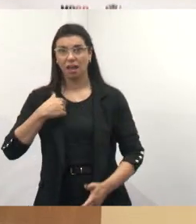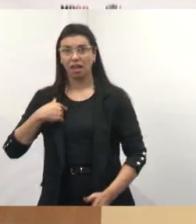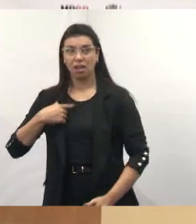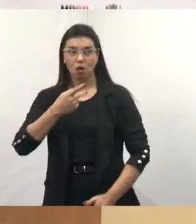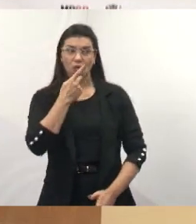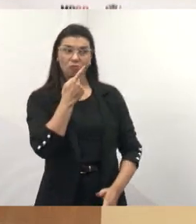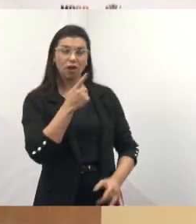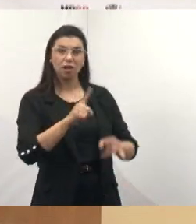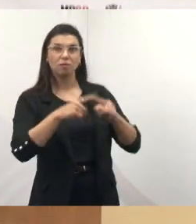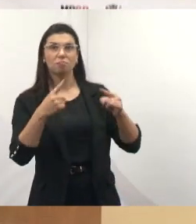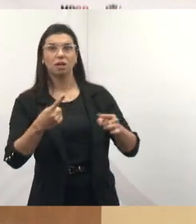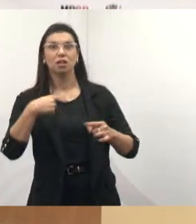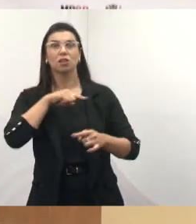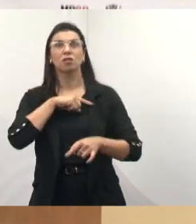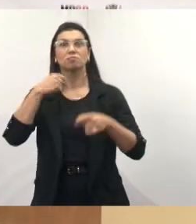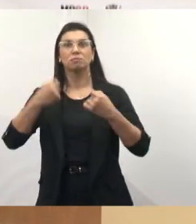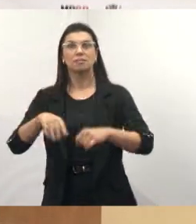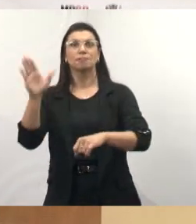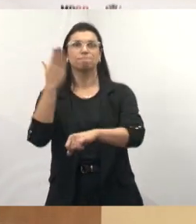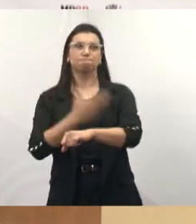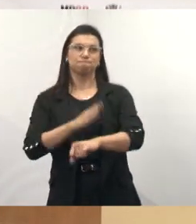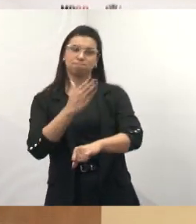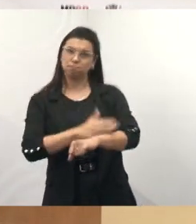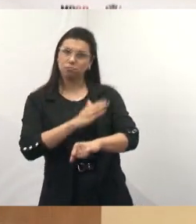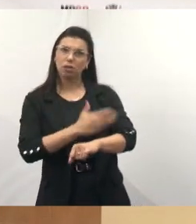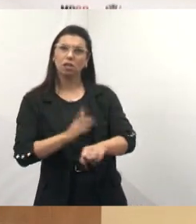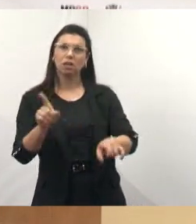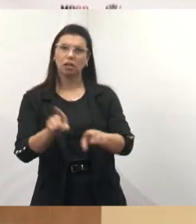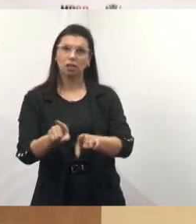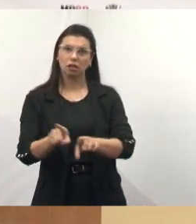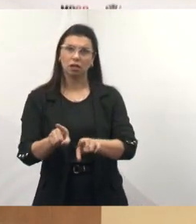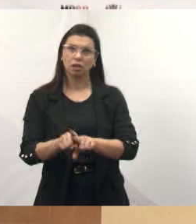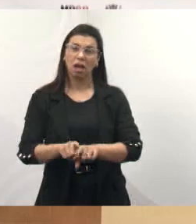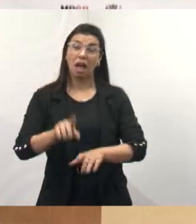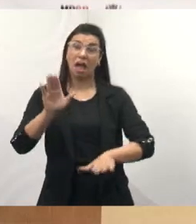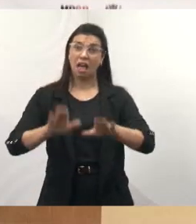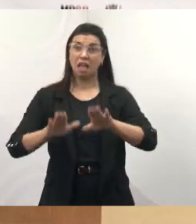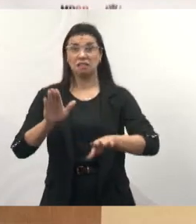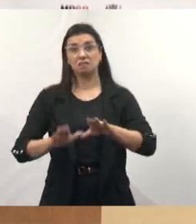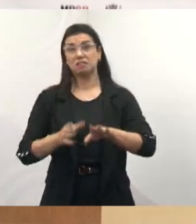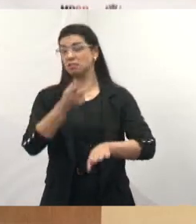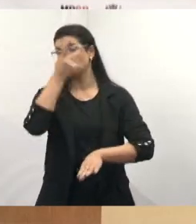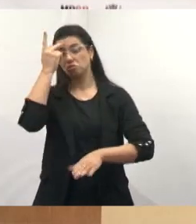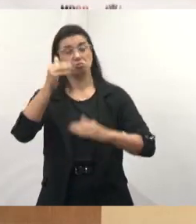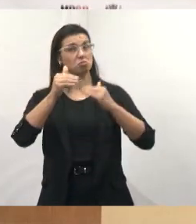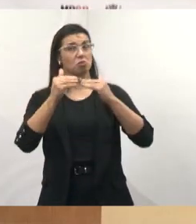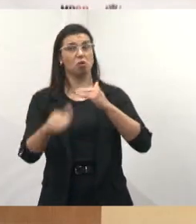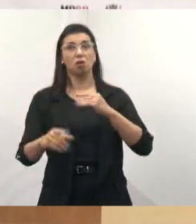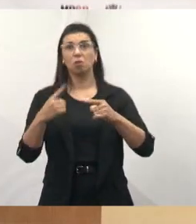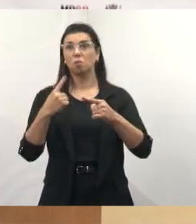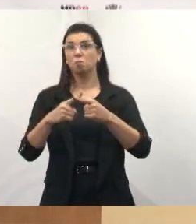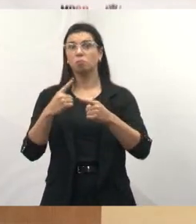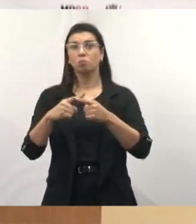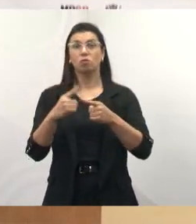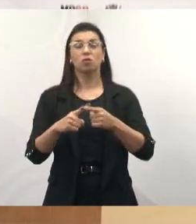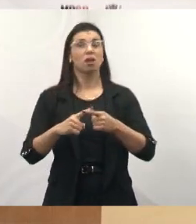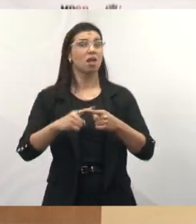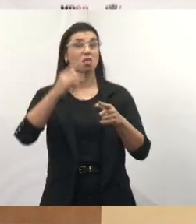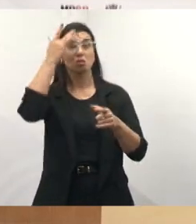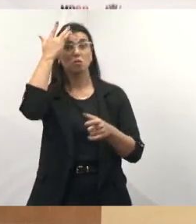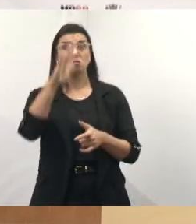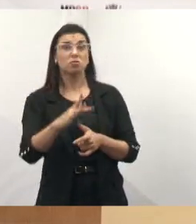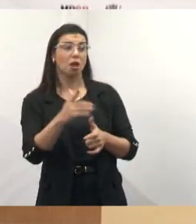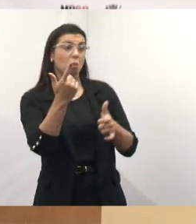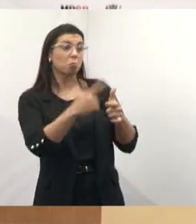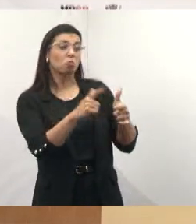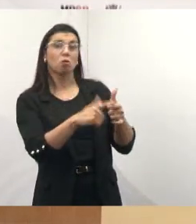E esse time faz o que é necessário. E muitas vezes as pessoas não concordam porque não sabem da necessidade do outro, não se colocam no